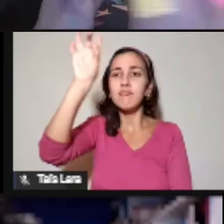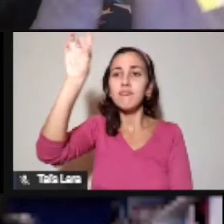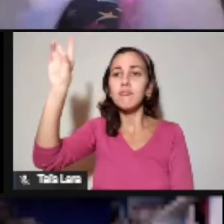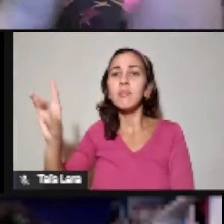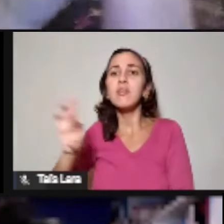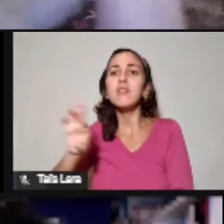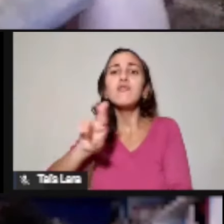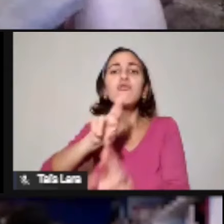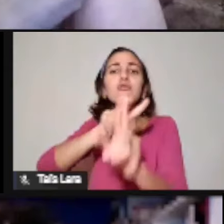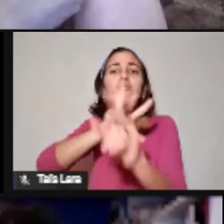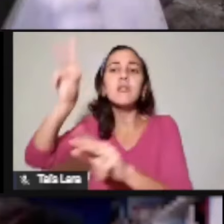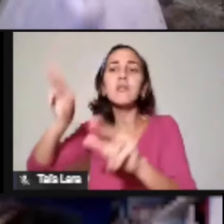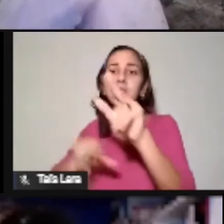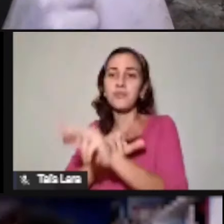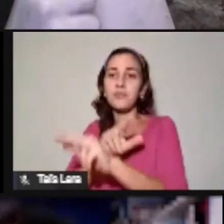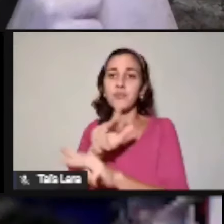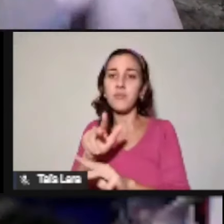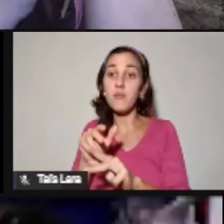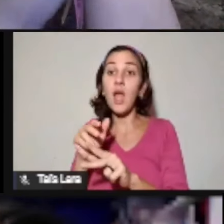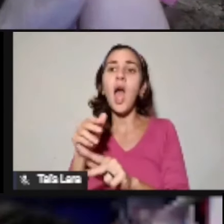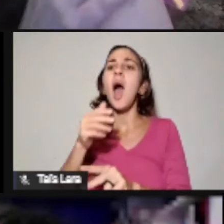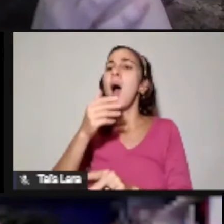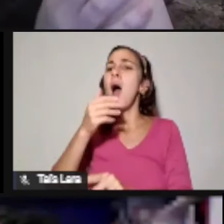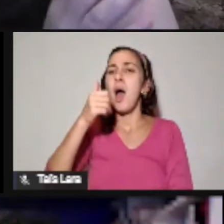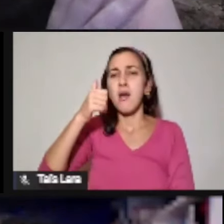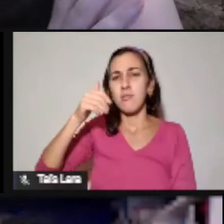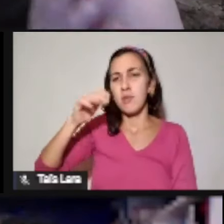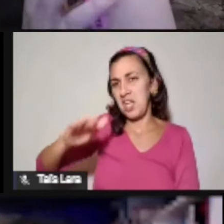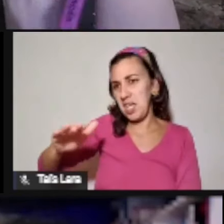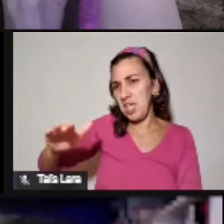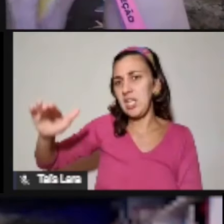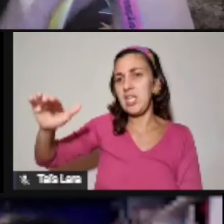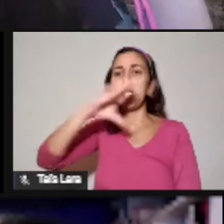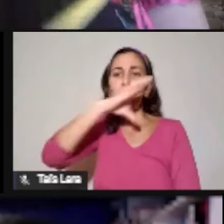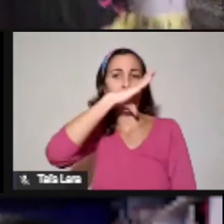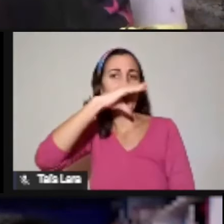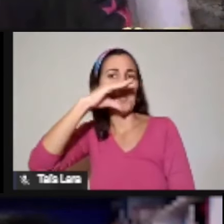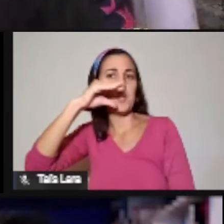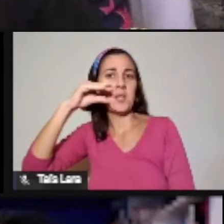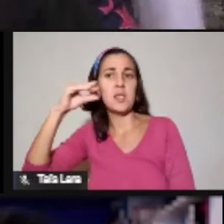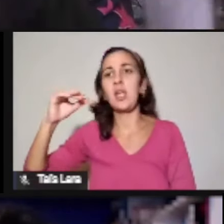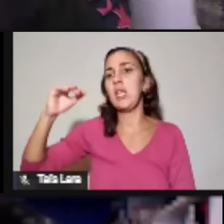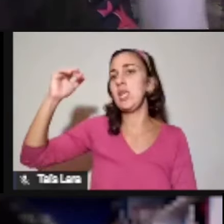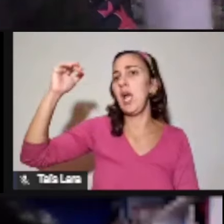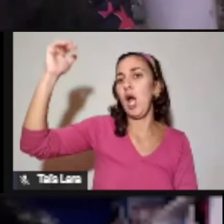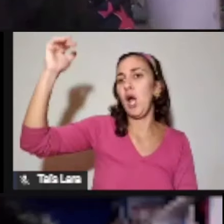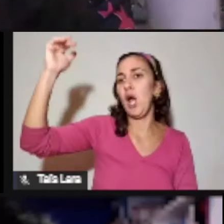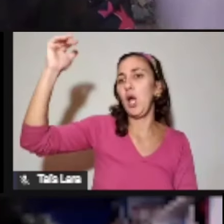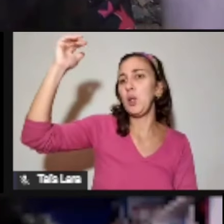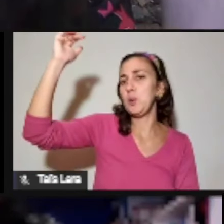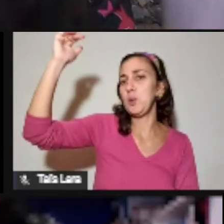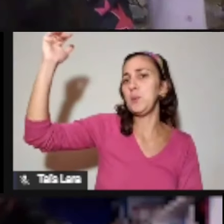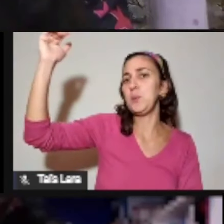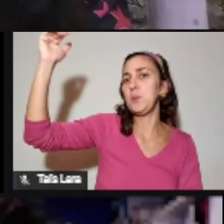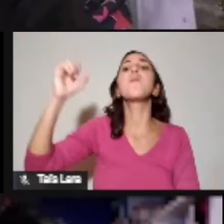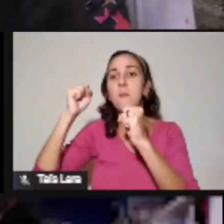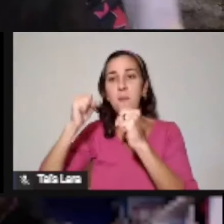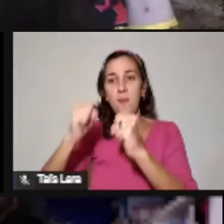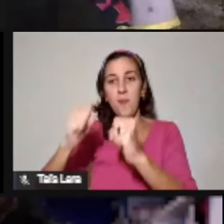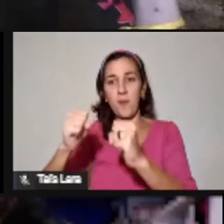também. O importante é que esteja sempre aqui, ó. E a criança queira colecionar. Quando terminar a pandemia, a ideia é que no